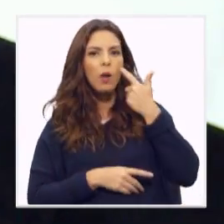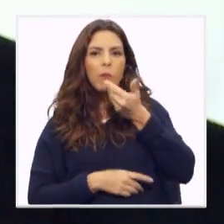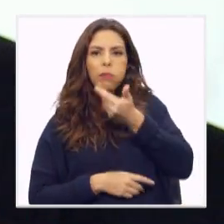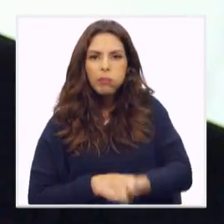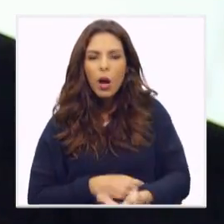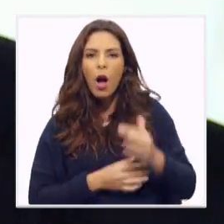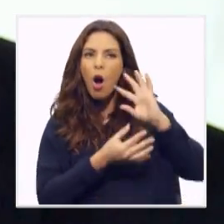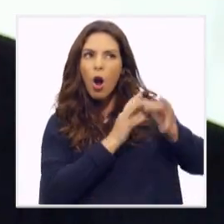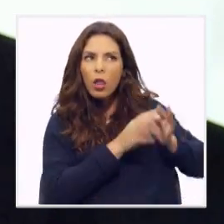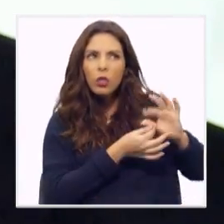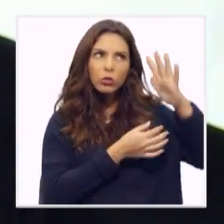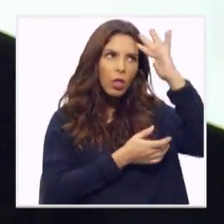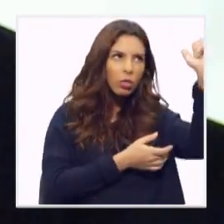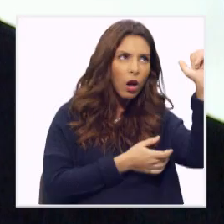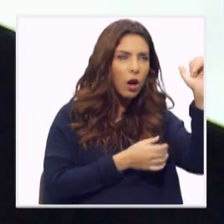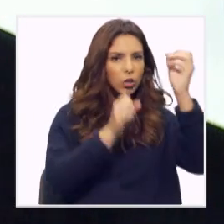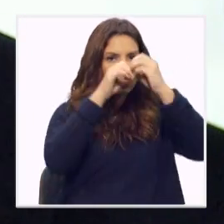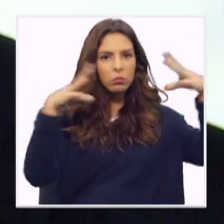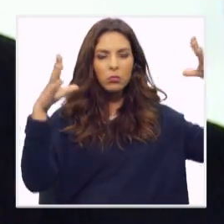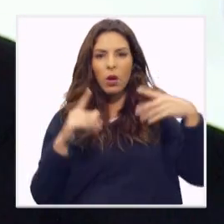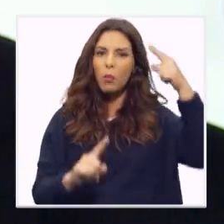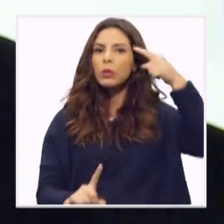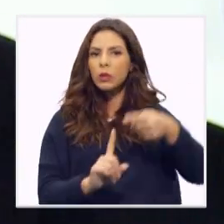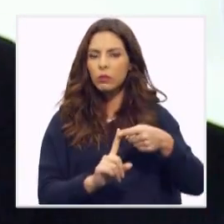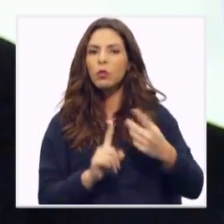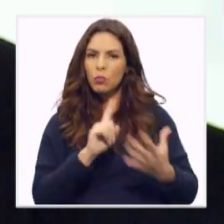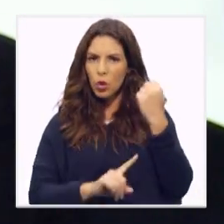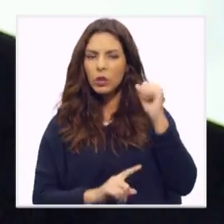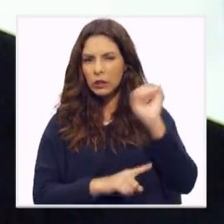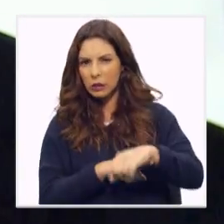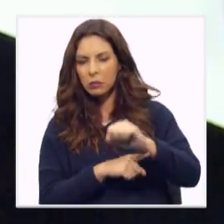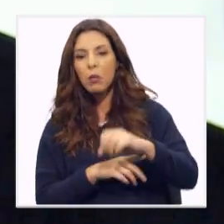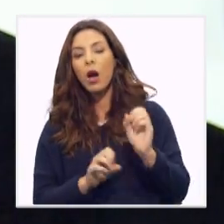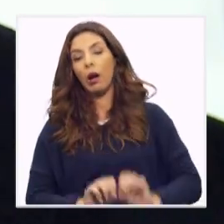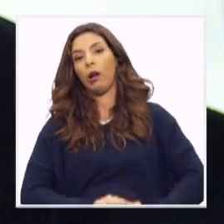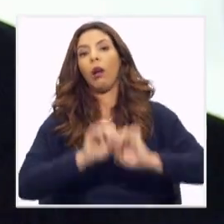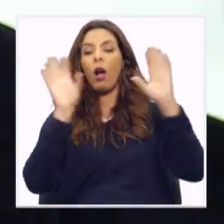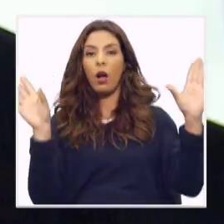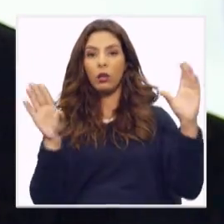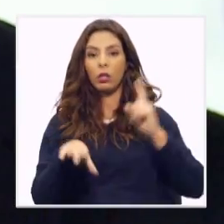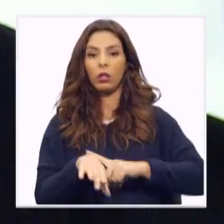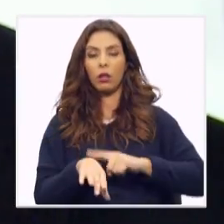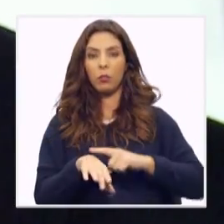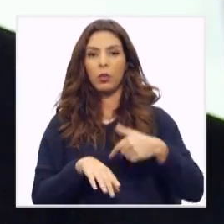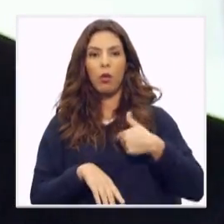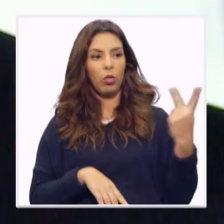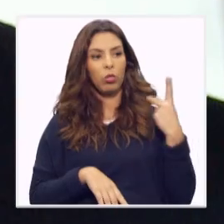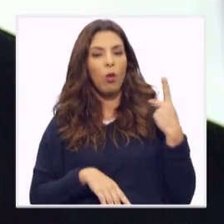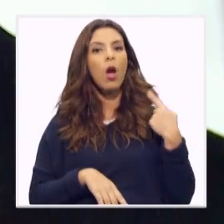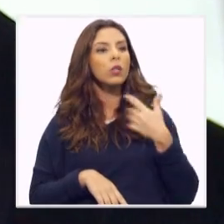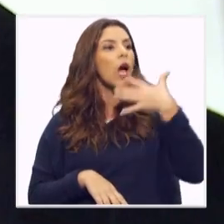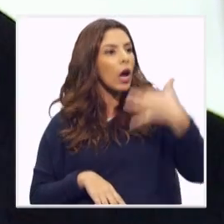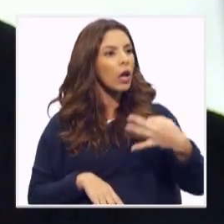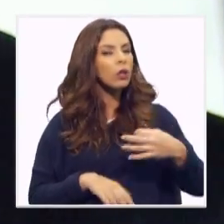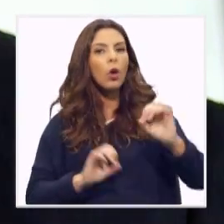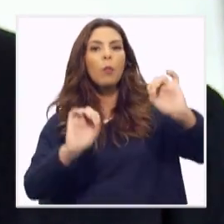bastante sólida, tínhamos experiência, a ideia fazia sentido. Portanto, muita gente acreditou desde o início, foi algo que nos deu sempre muita força. Claro que para cada duas